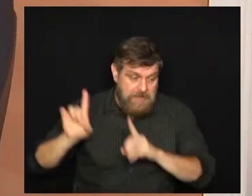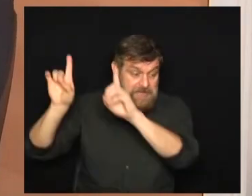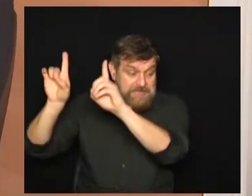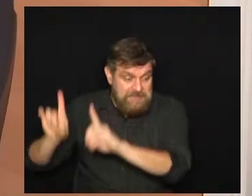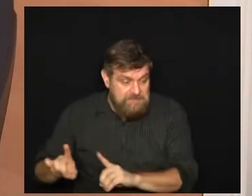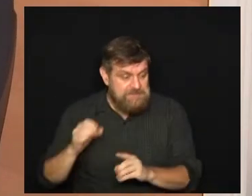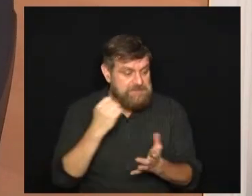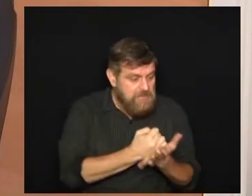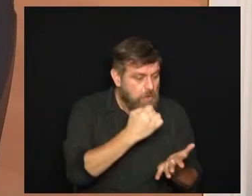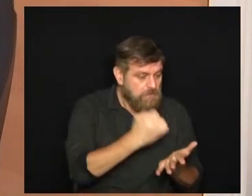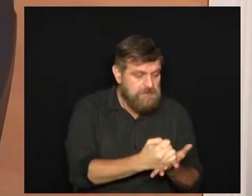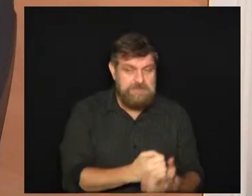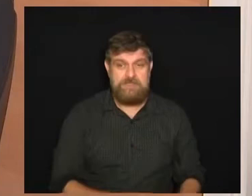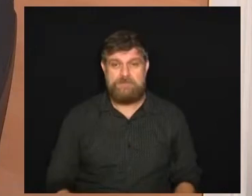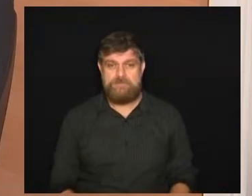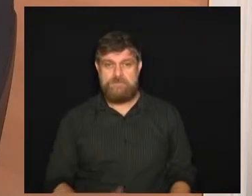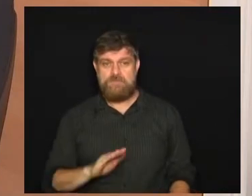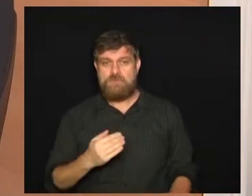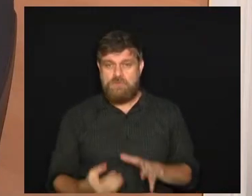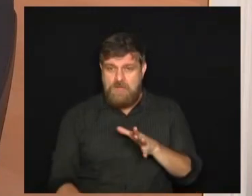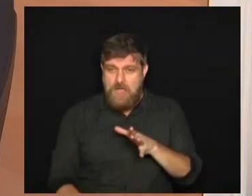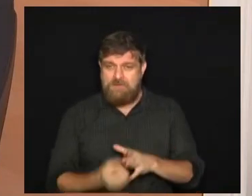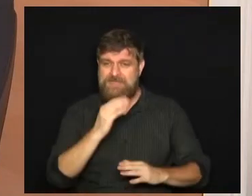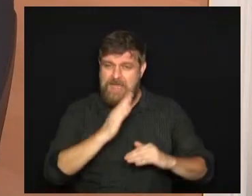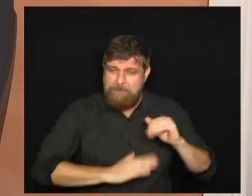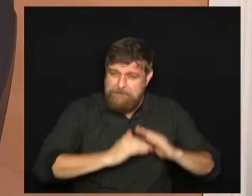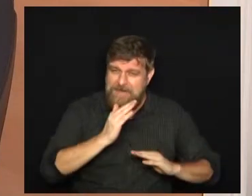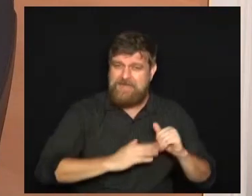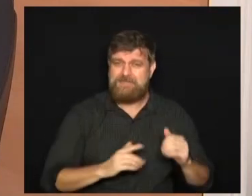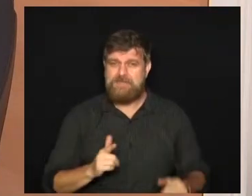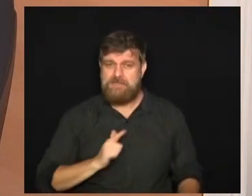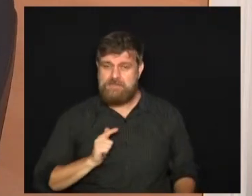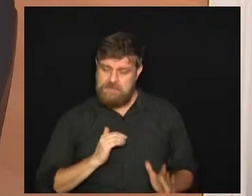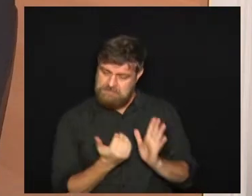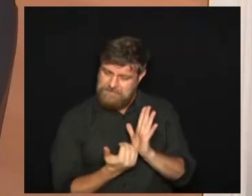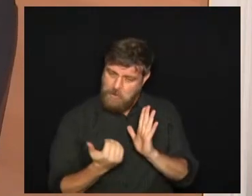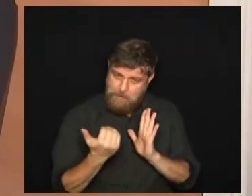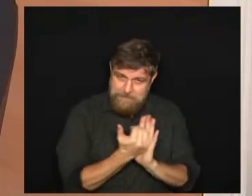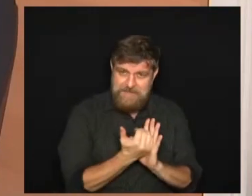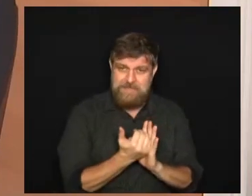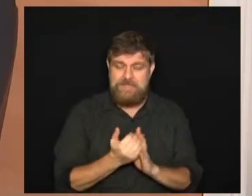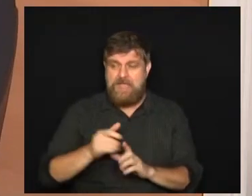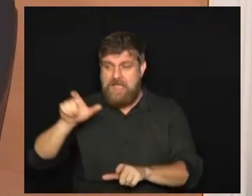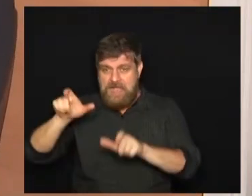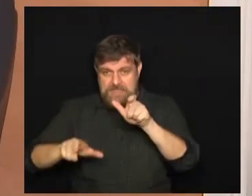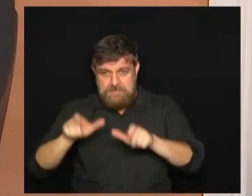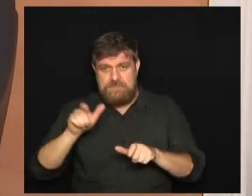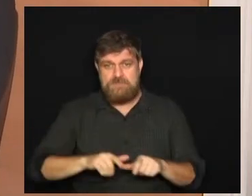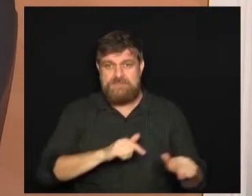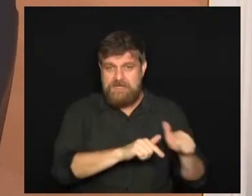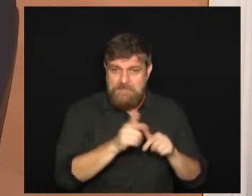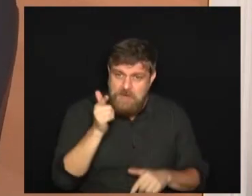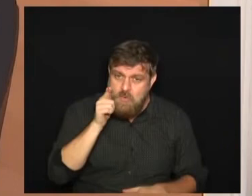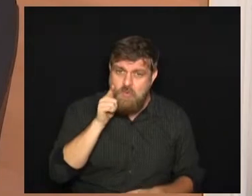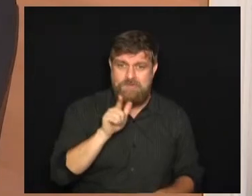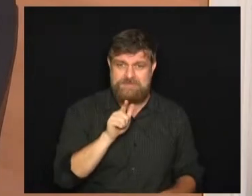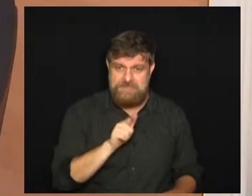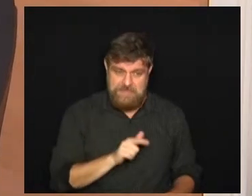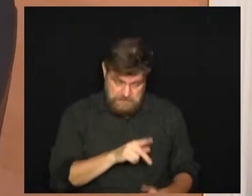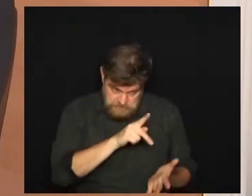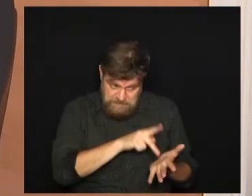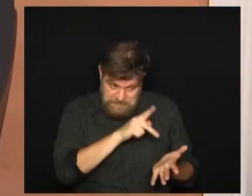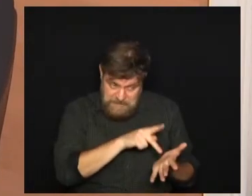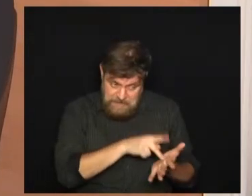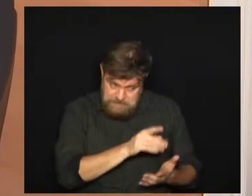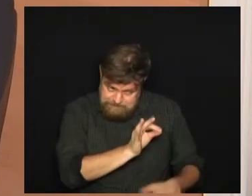essas ações, você pode me dizer se aumenta, se as pessoas realmente são empregadas ou não? Então,